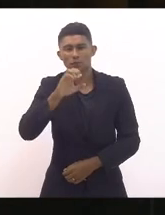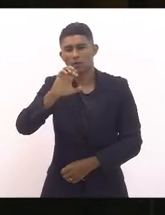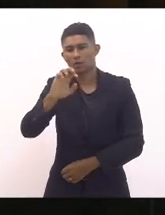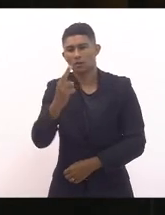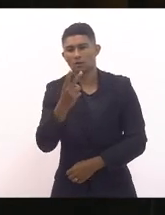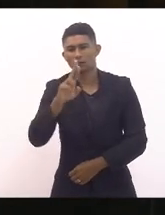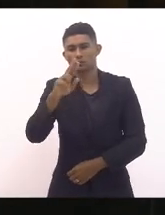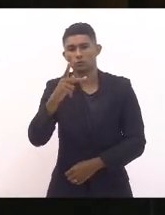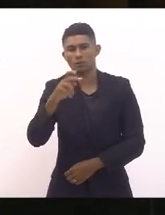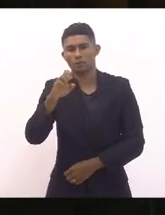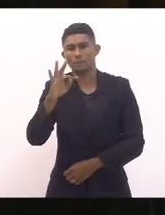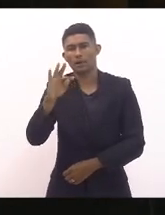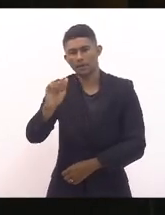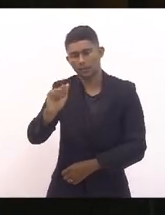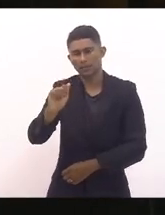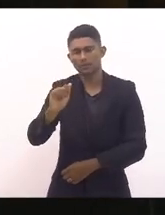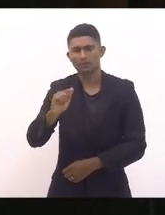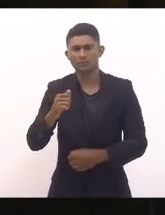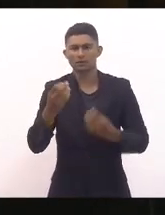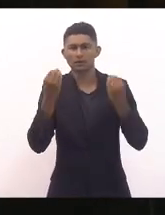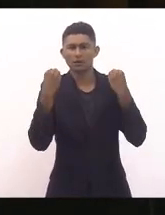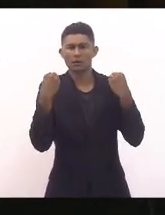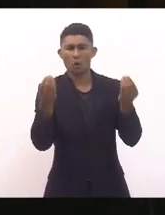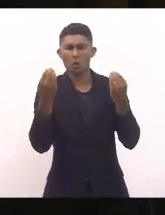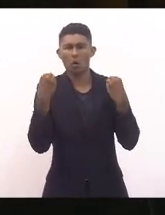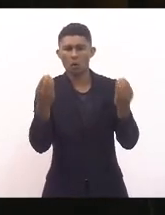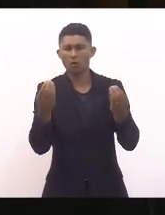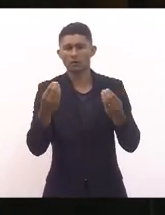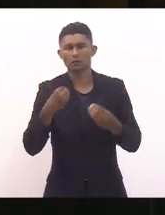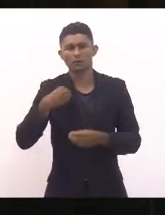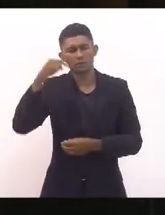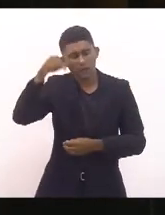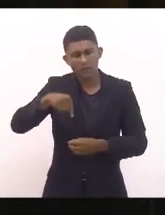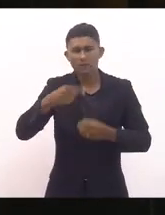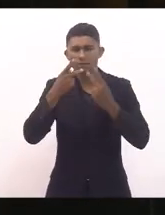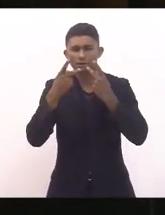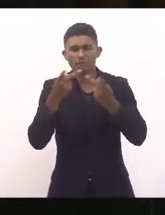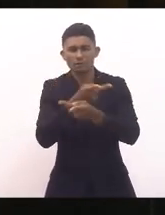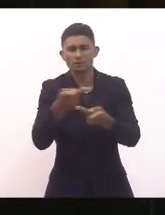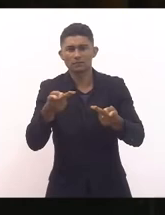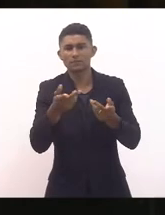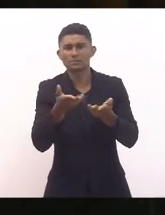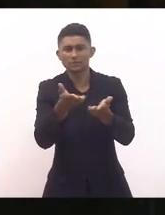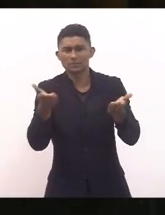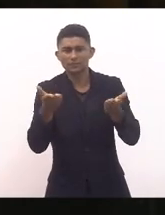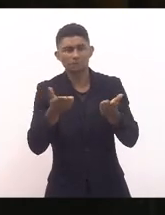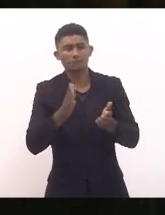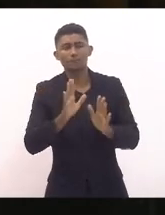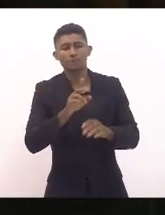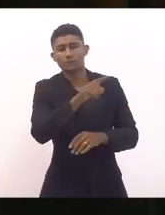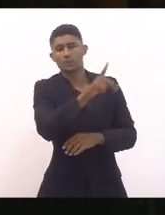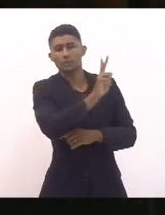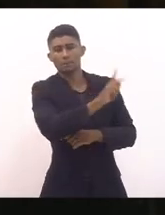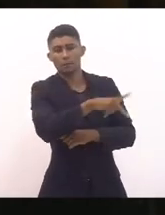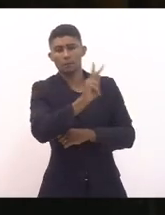Chega a ser, de alguma maneira, surreal o que eu estou trazendo para vocês. Mas essa